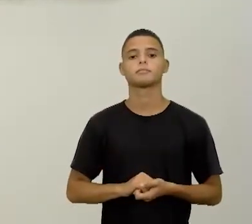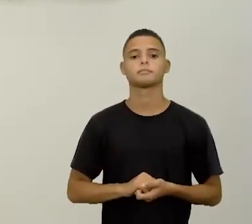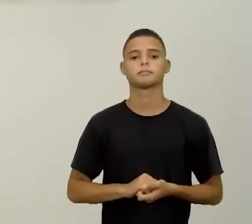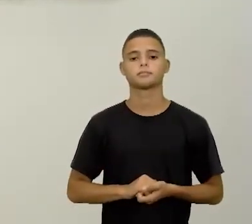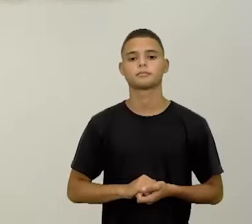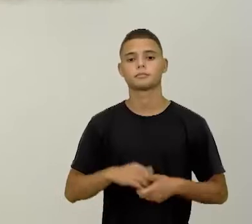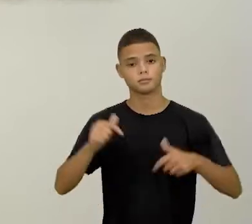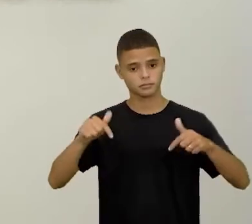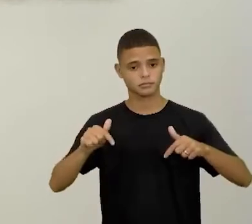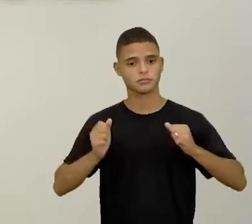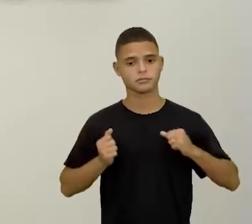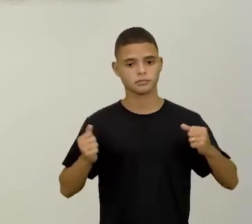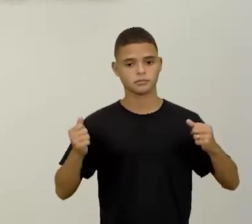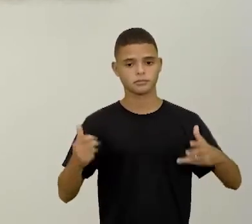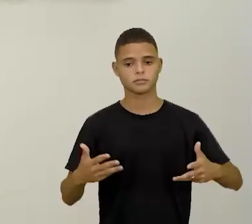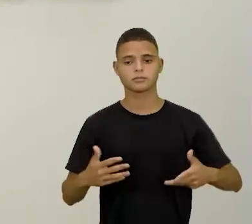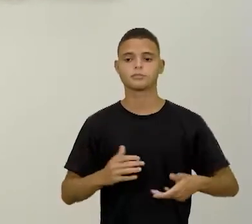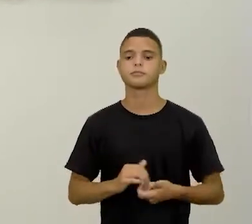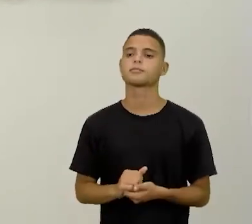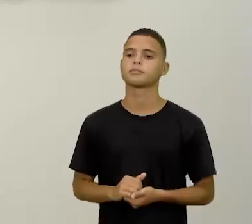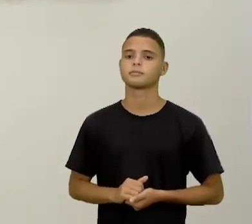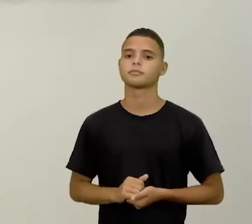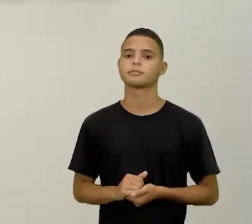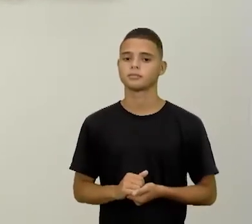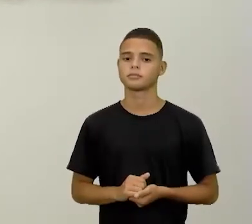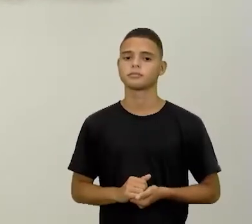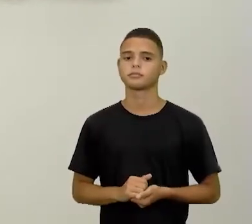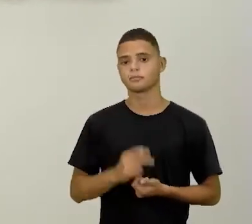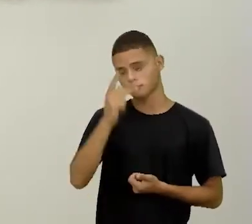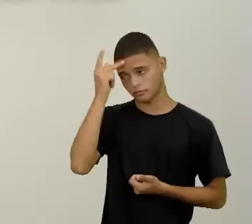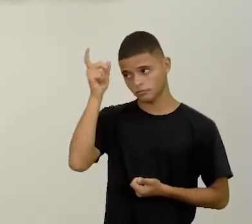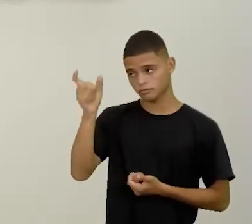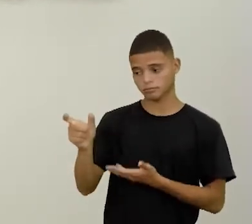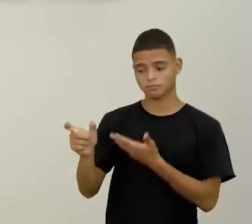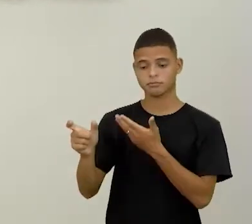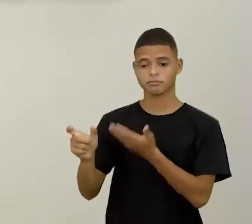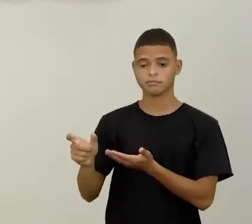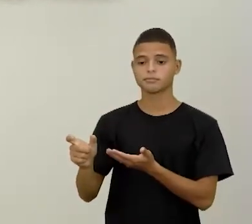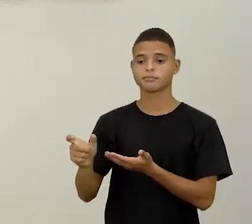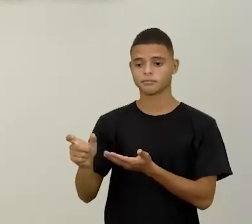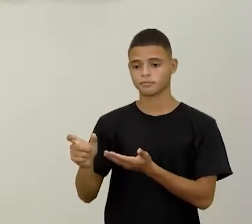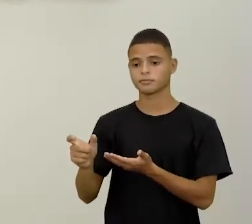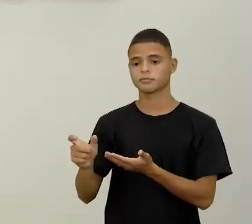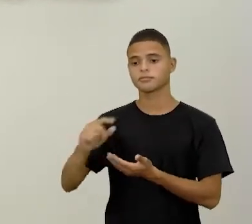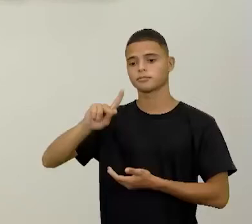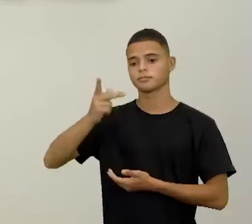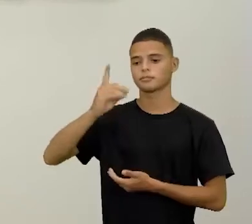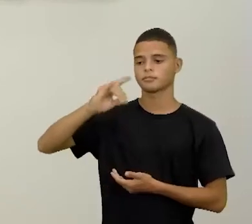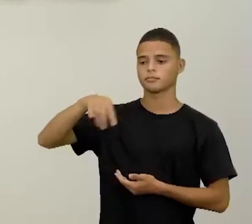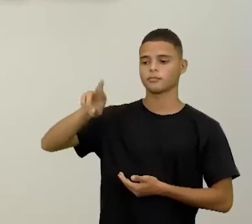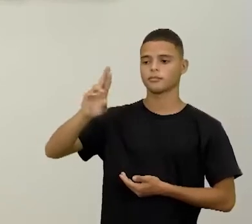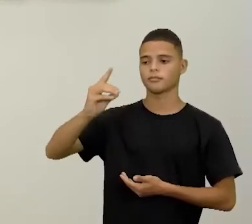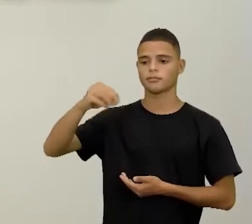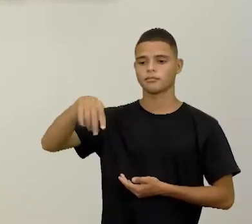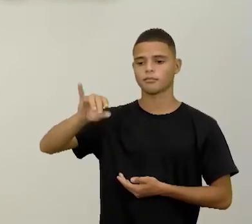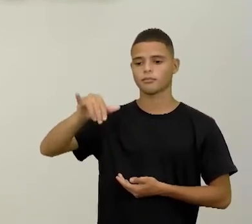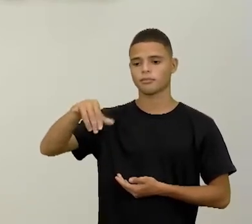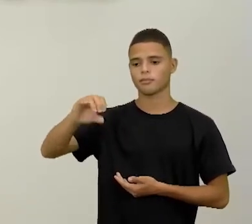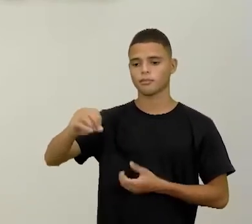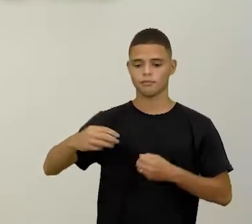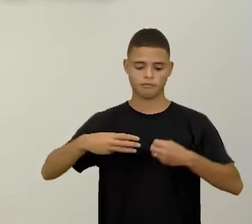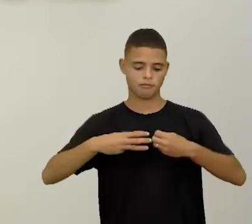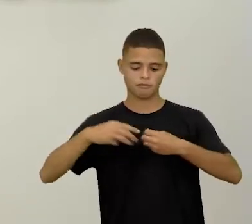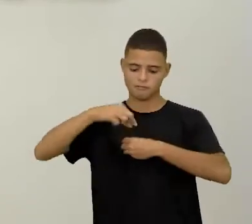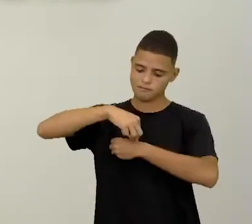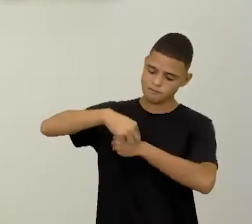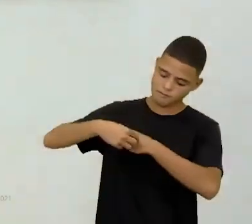não acontece, ele participa. Então, uma das extremidades dessa ligação vai ser o hidrogênio de uma molécula com